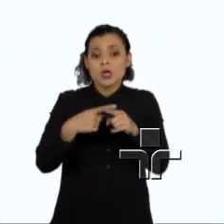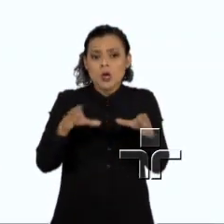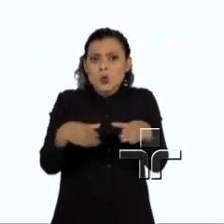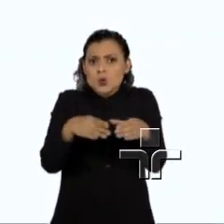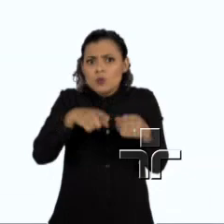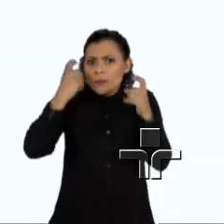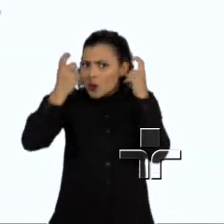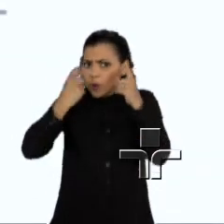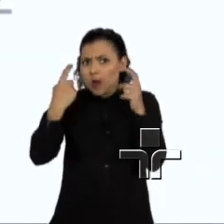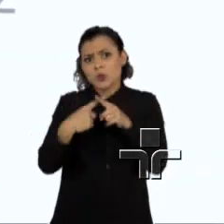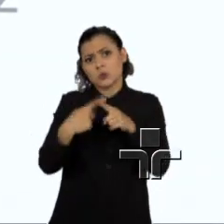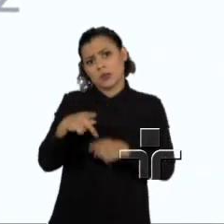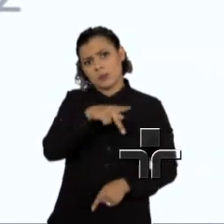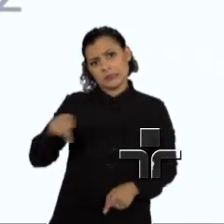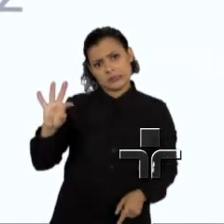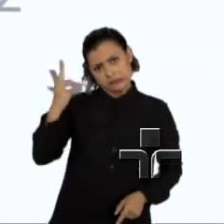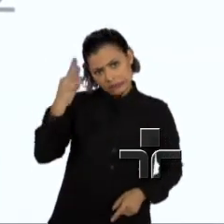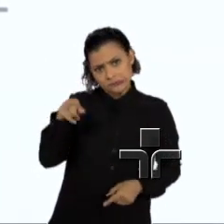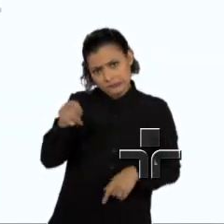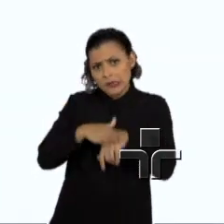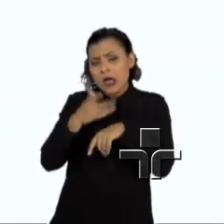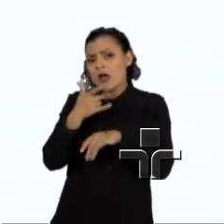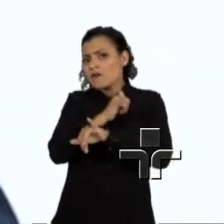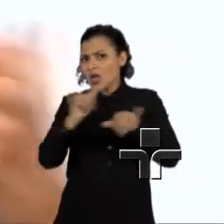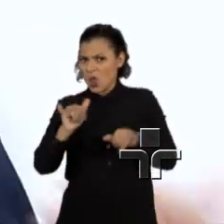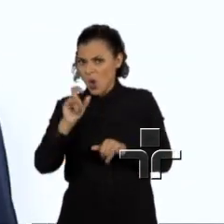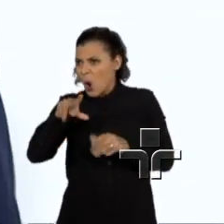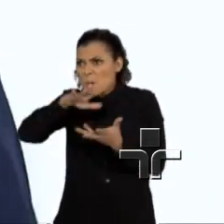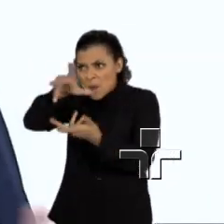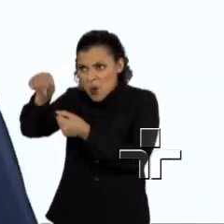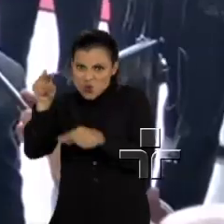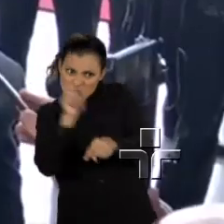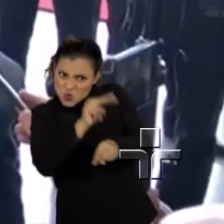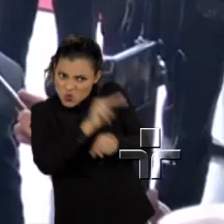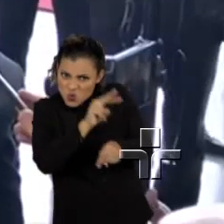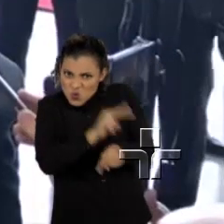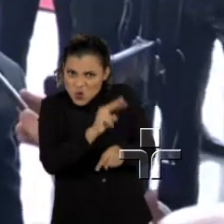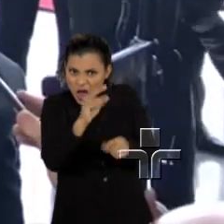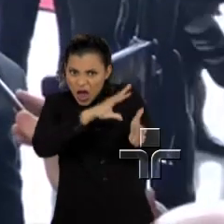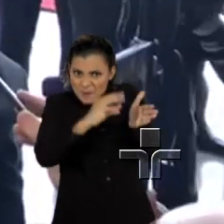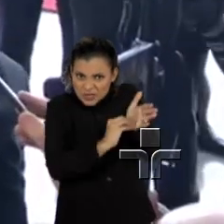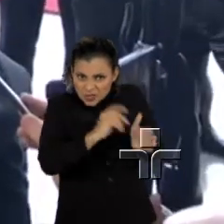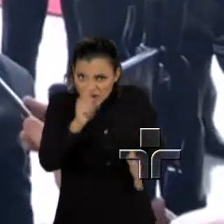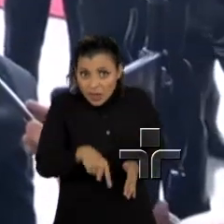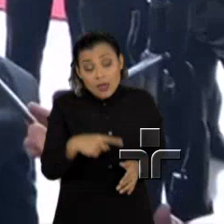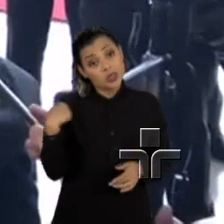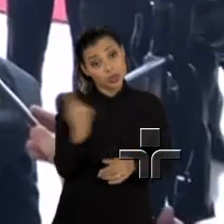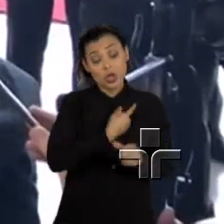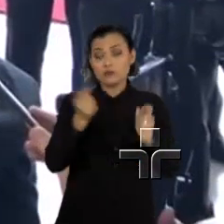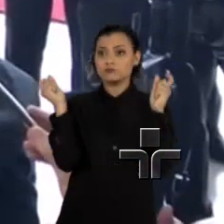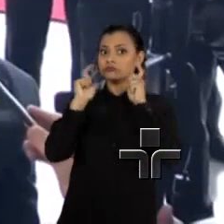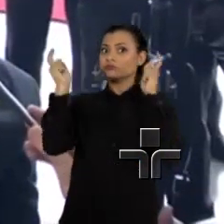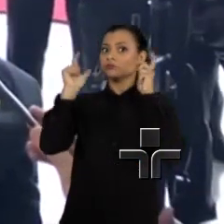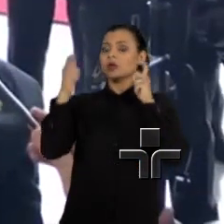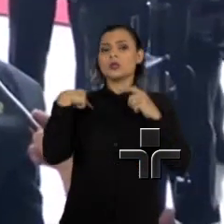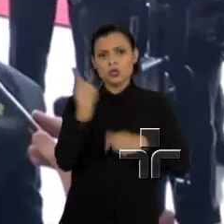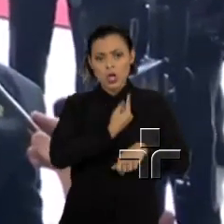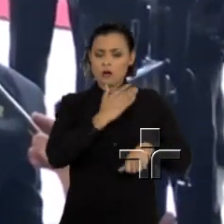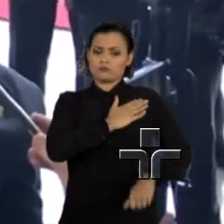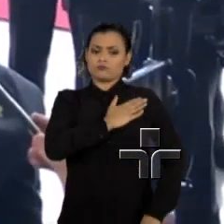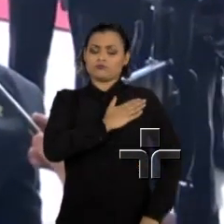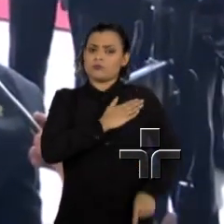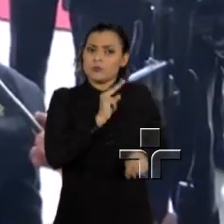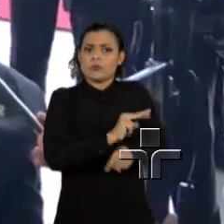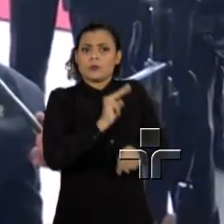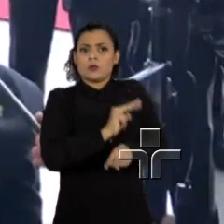com as declarações de Macron sobre a internacionalização da Amazônia. Isso despertou o sentimento patriótico do povo